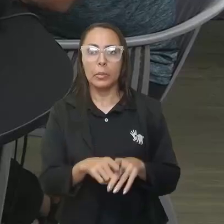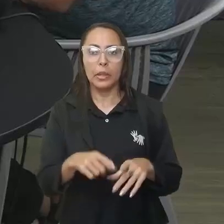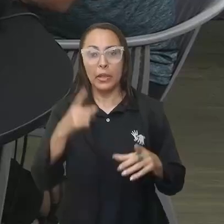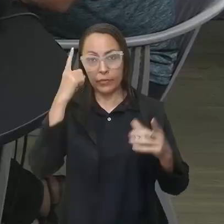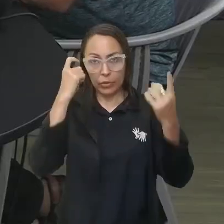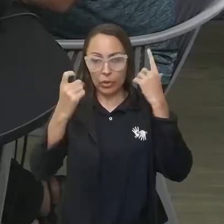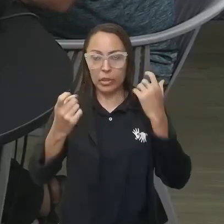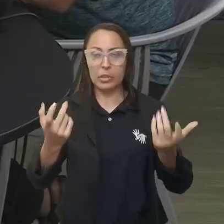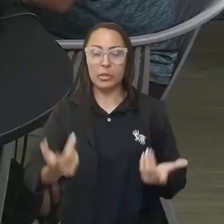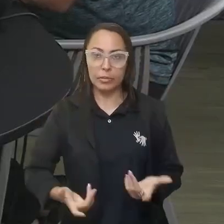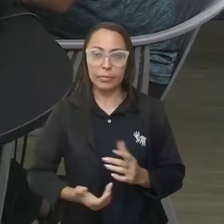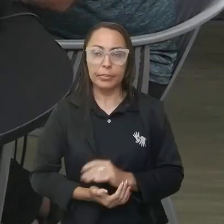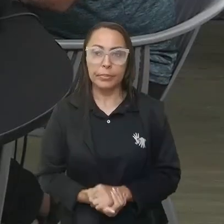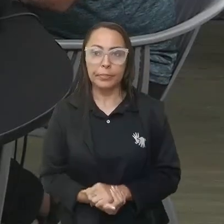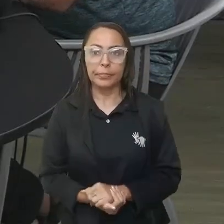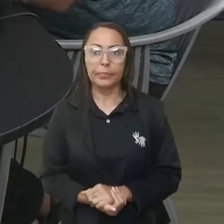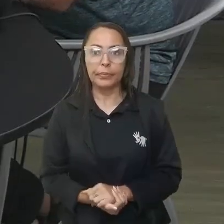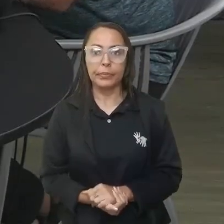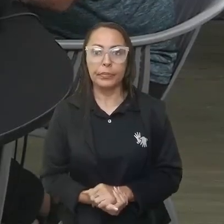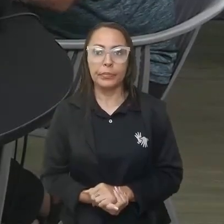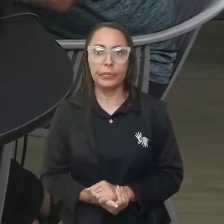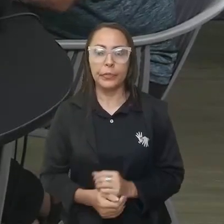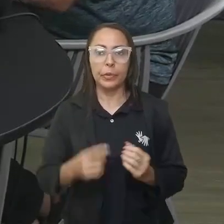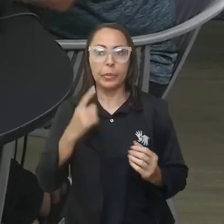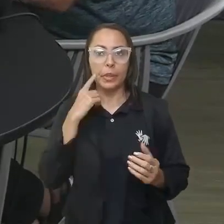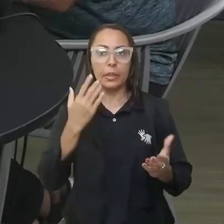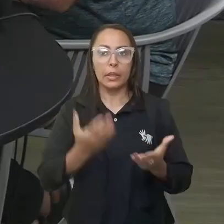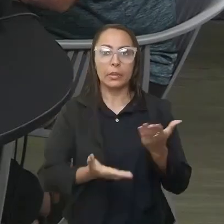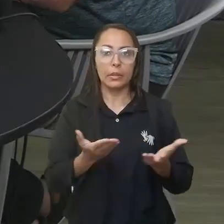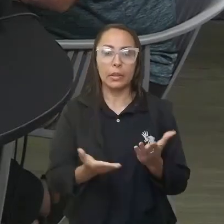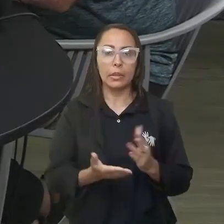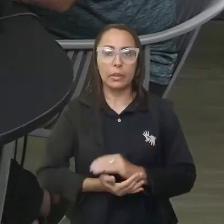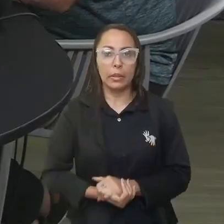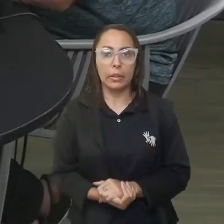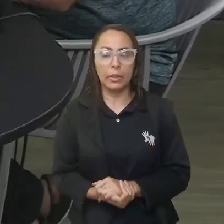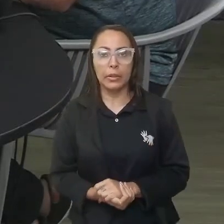violência com eles? Como é que isso é tratado pela UNERJ?